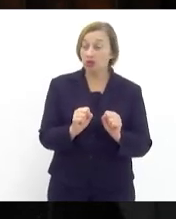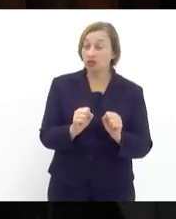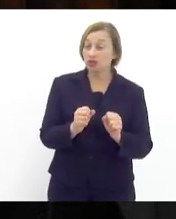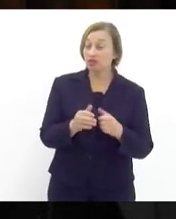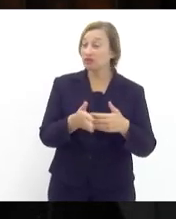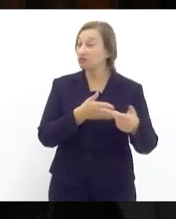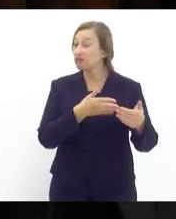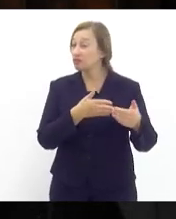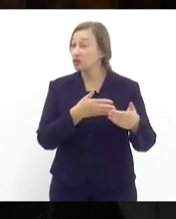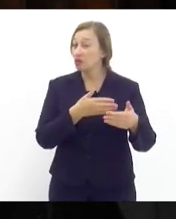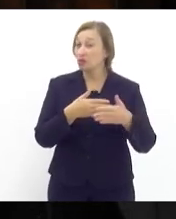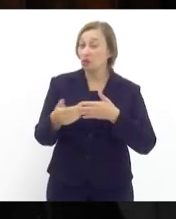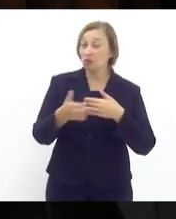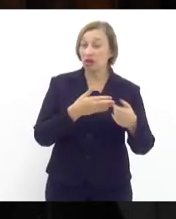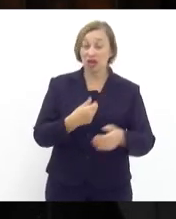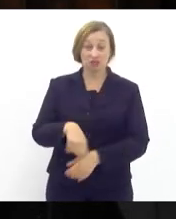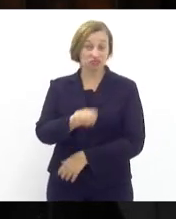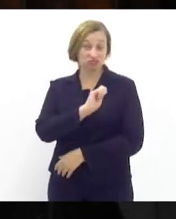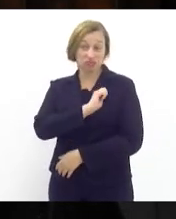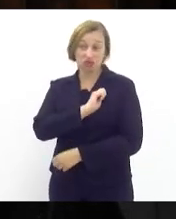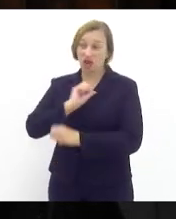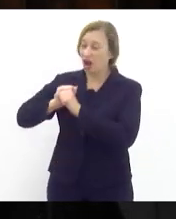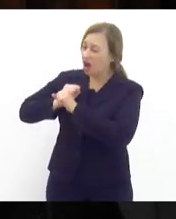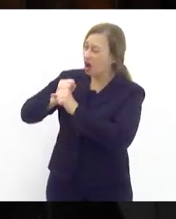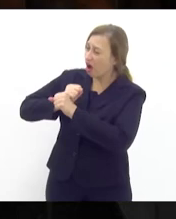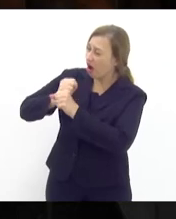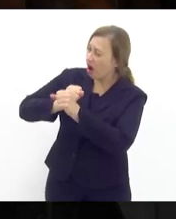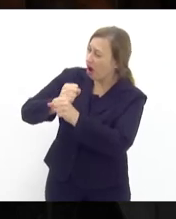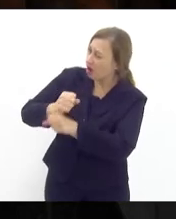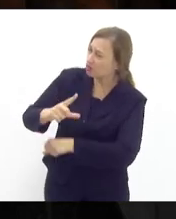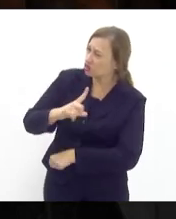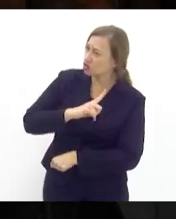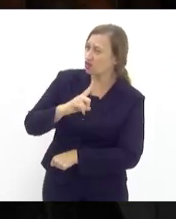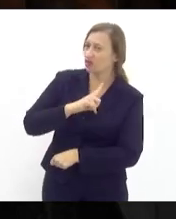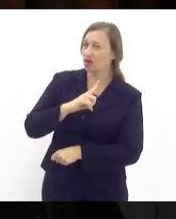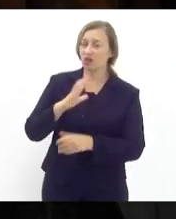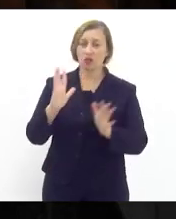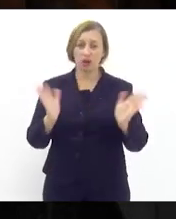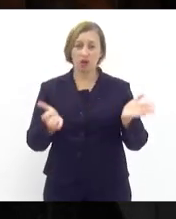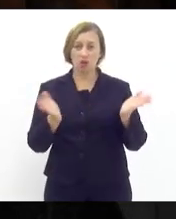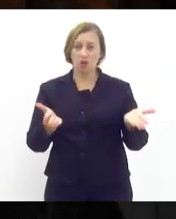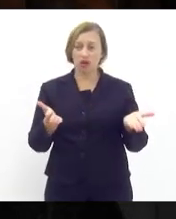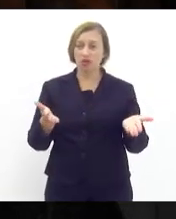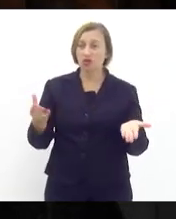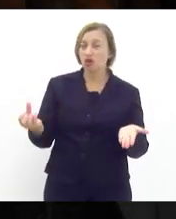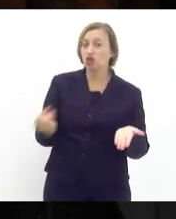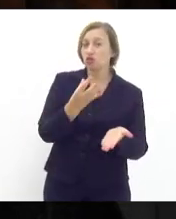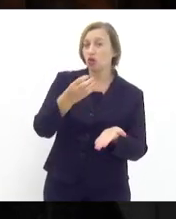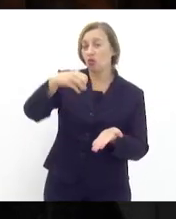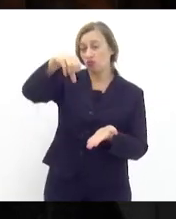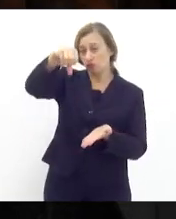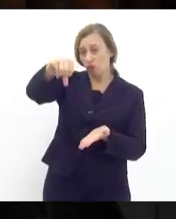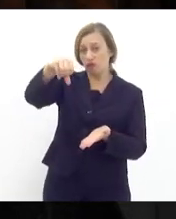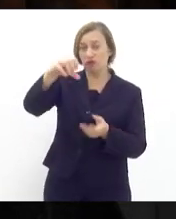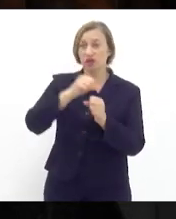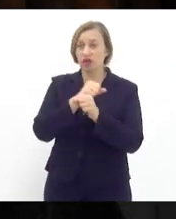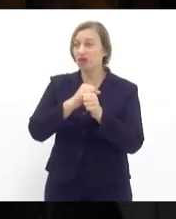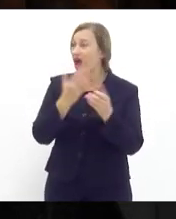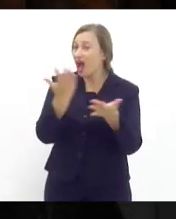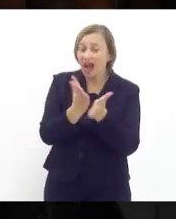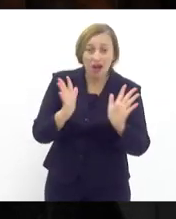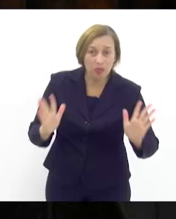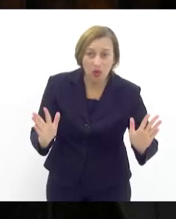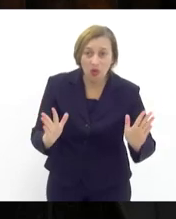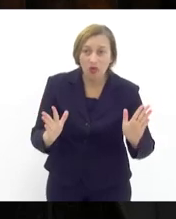fiscal em quantos anos forem como este novo que foi em 9 anos acabados nove